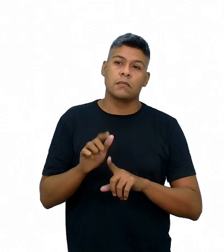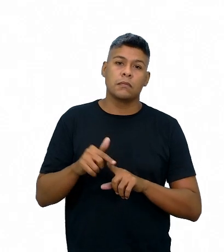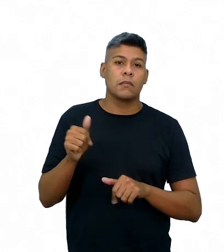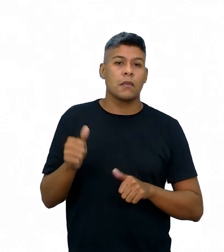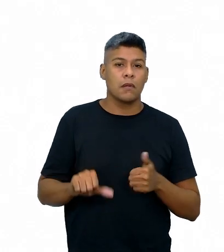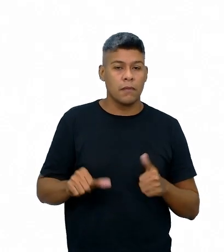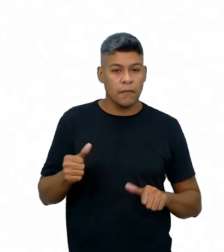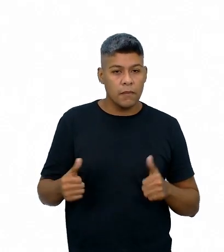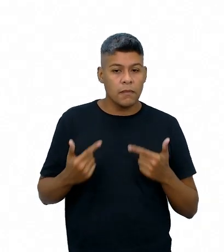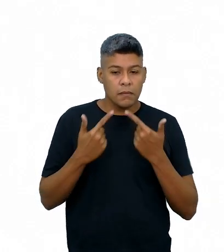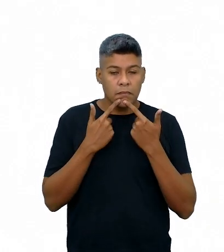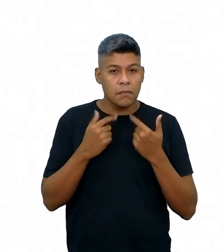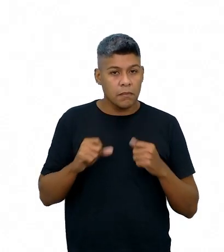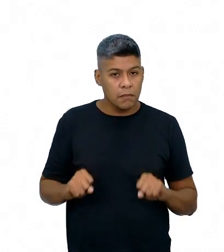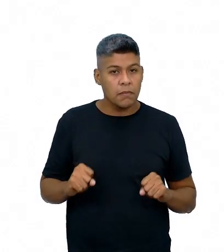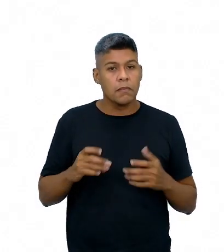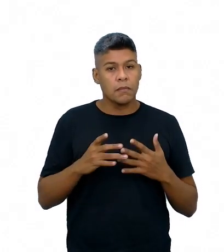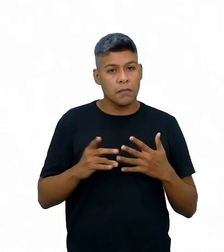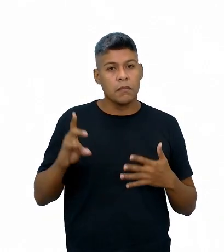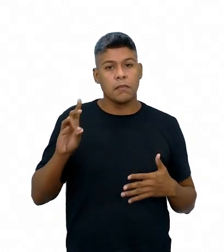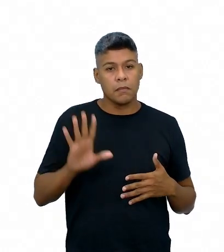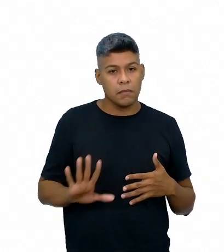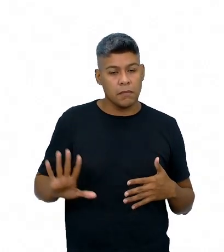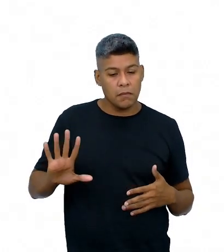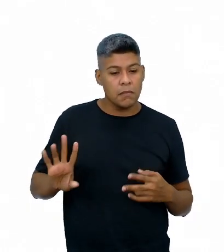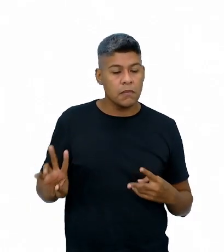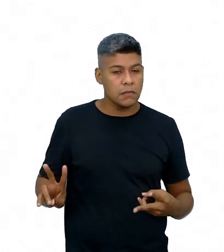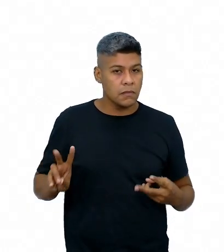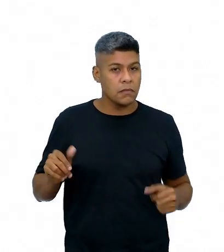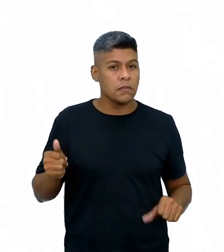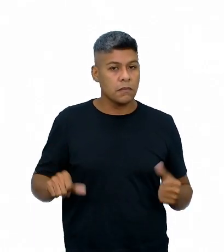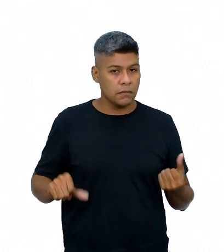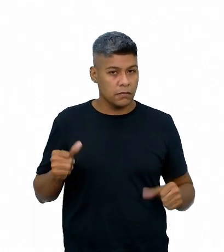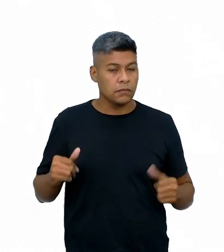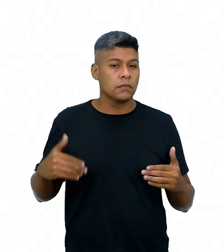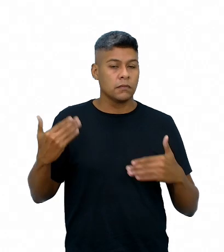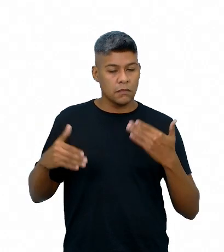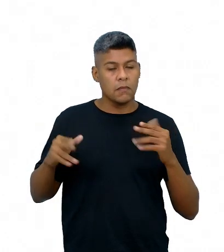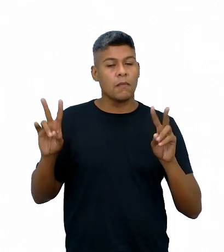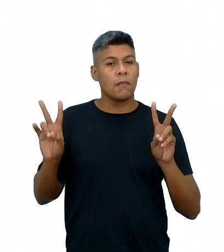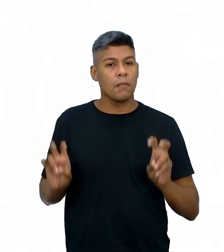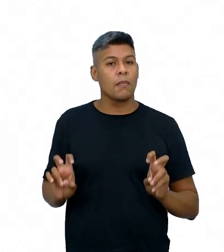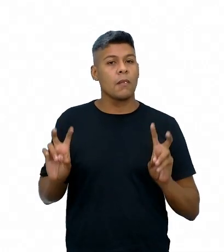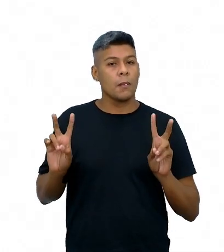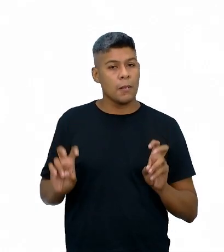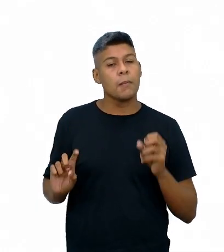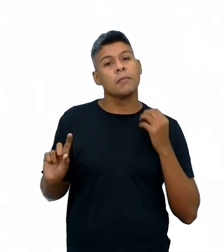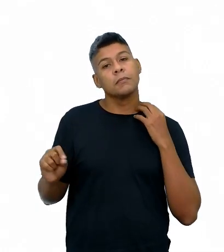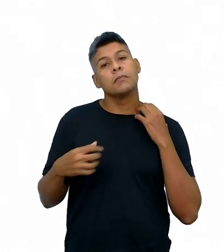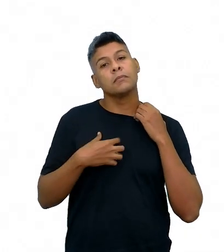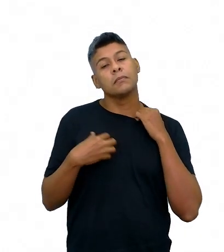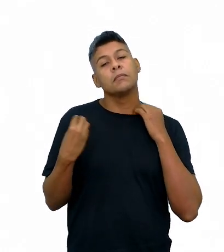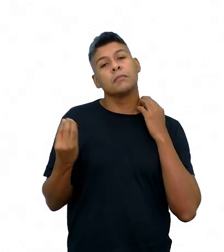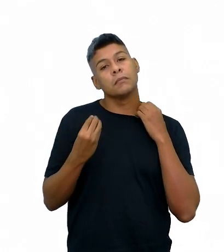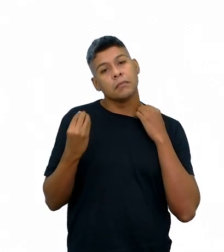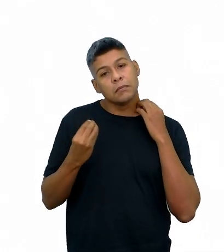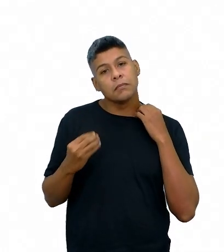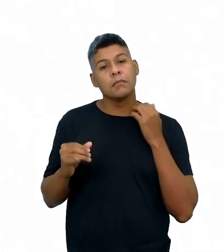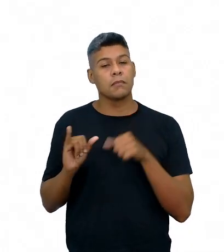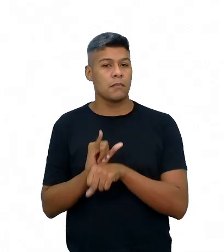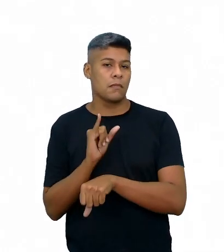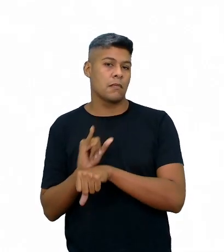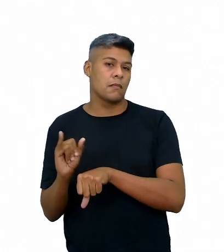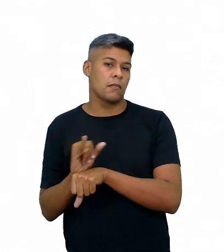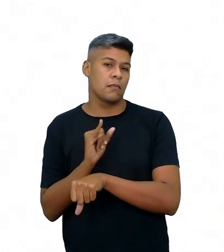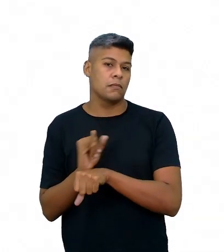análise linguística e semiótica permite observar e analisar a progressão temática, a forma composicional, o